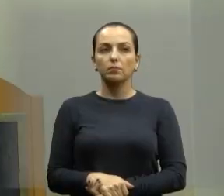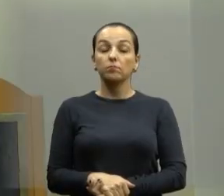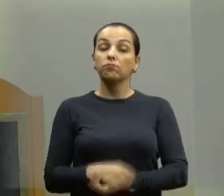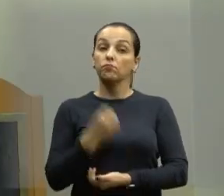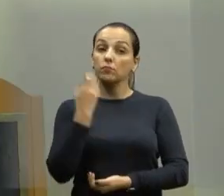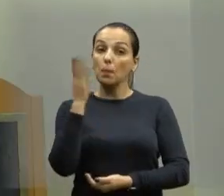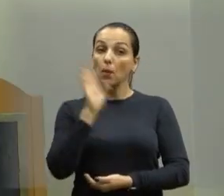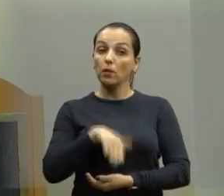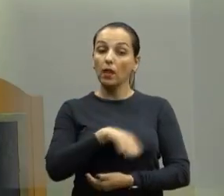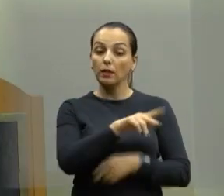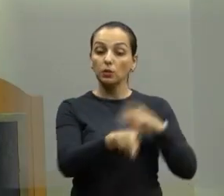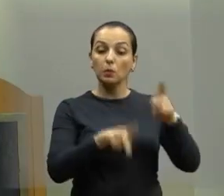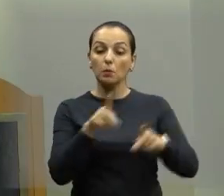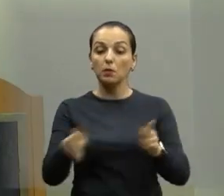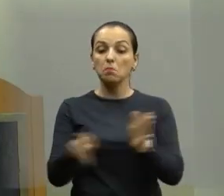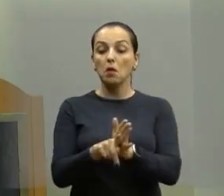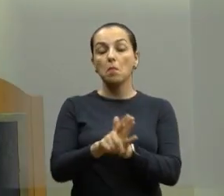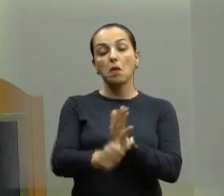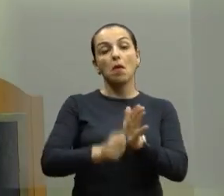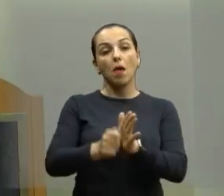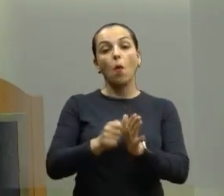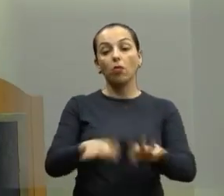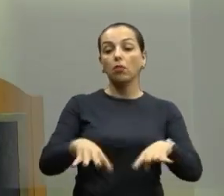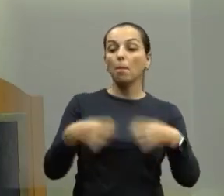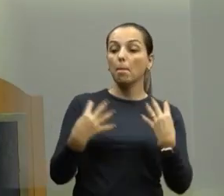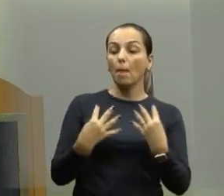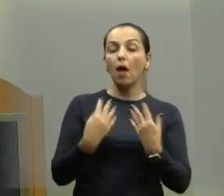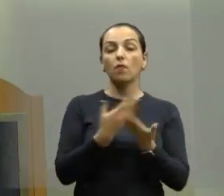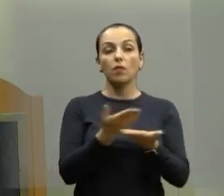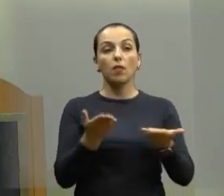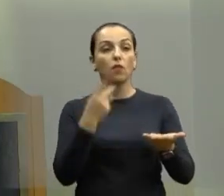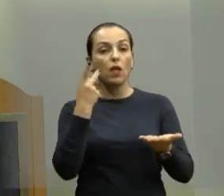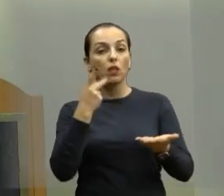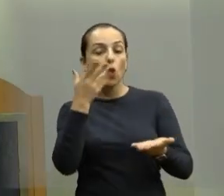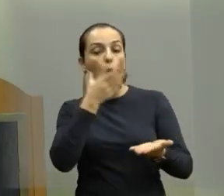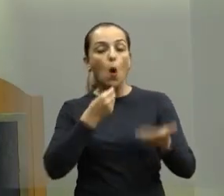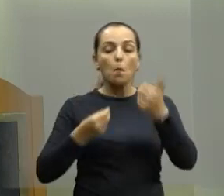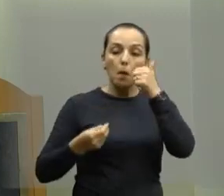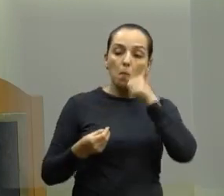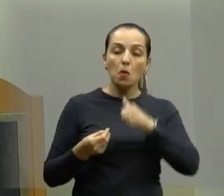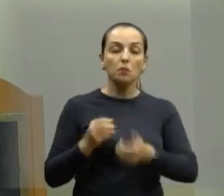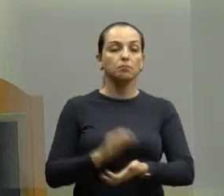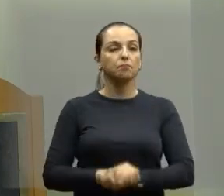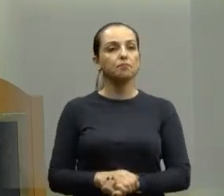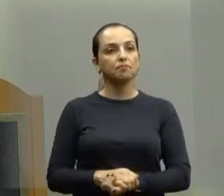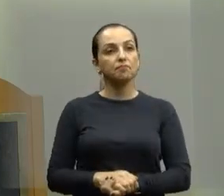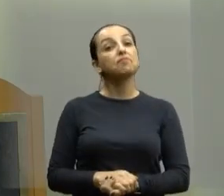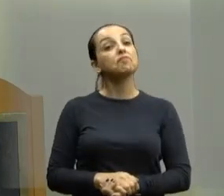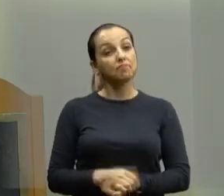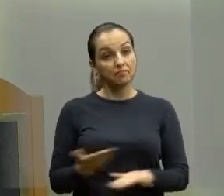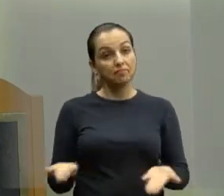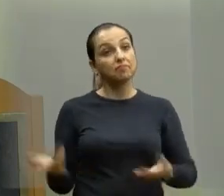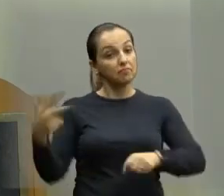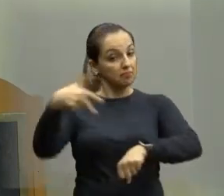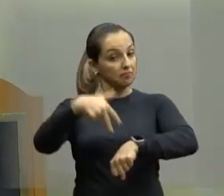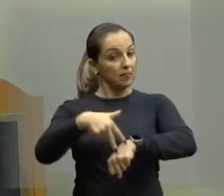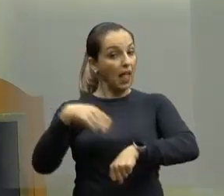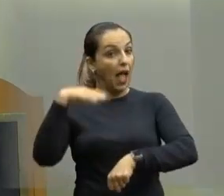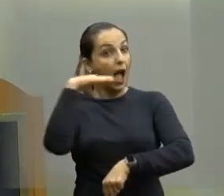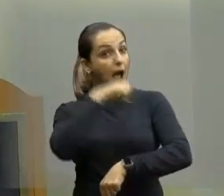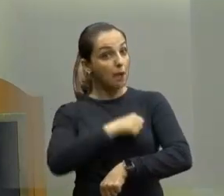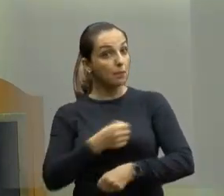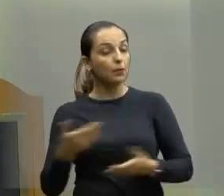Boa tarde população de Araraquara que me acompanha Boa tarde aos vereadores e vereadoras aqui presente bem vou ocupar brevemente